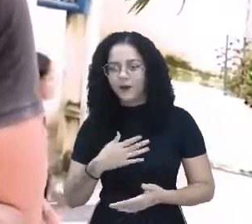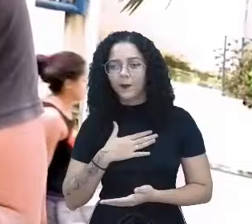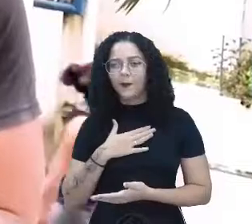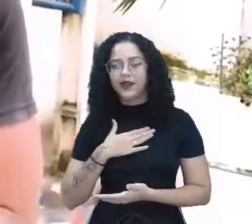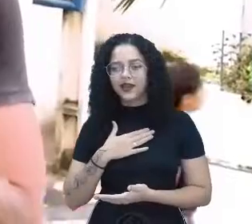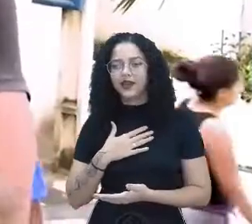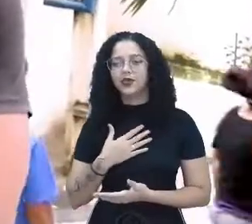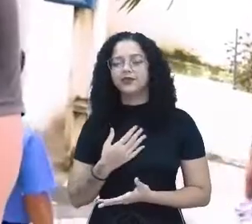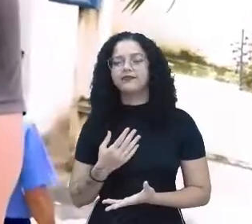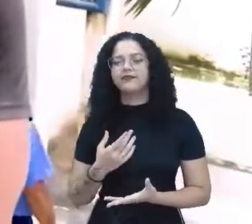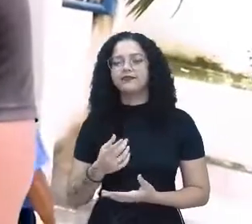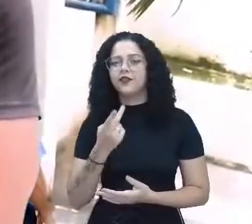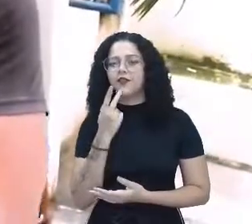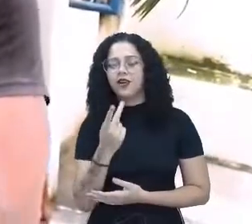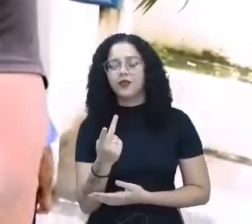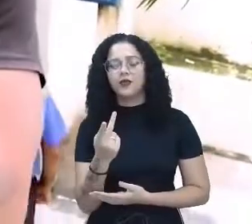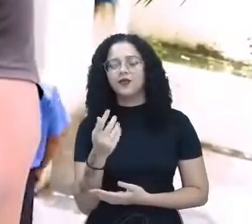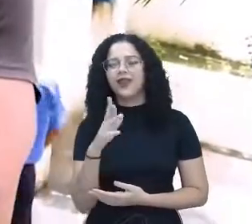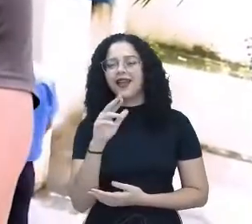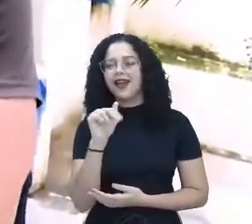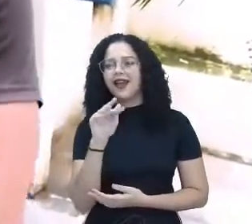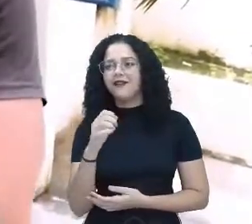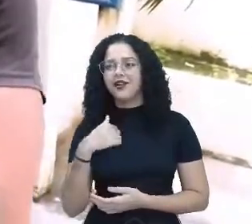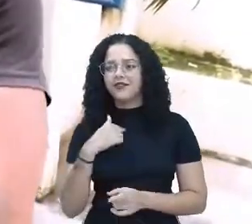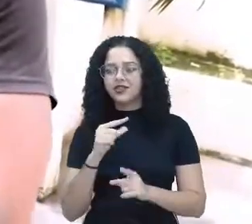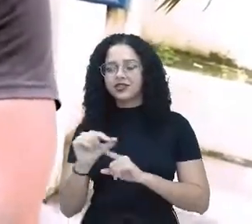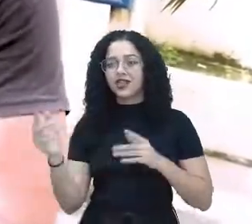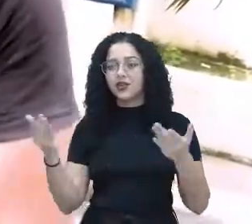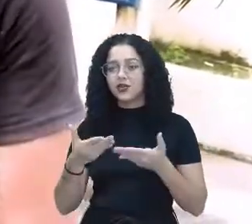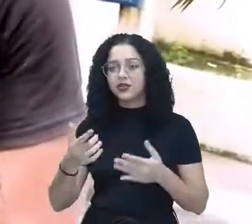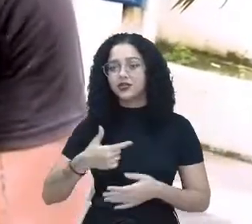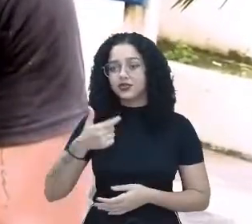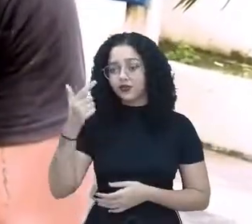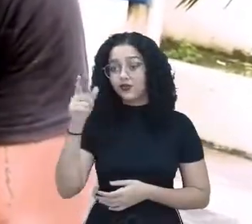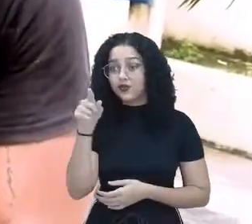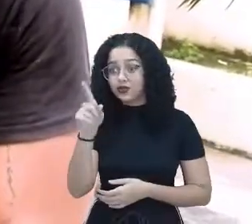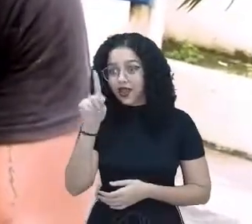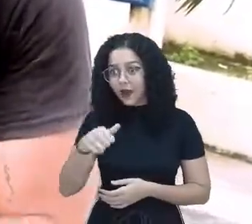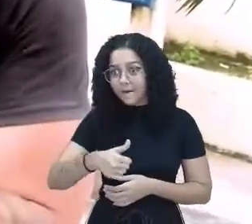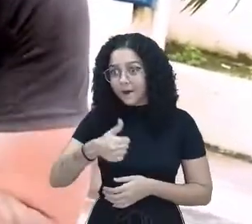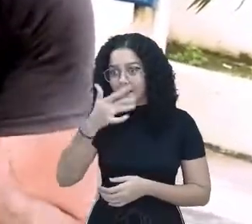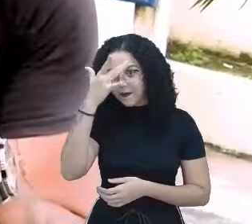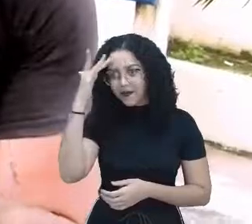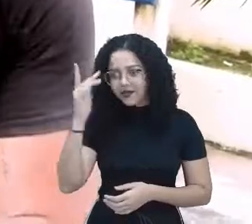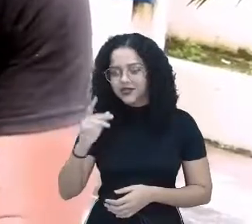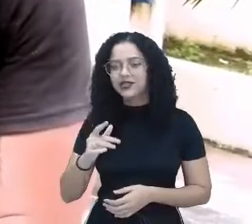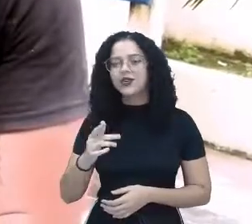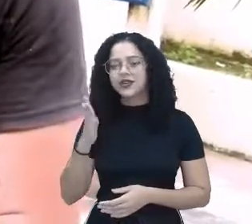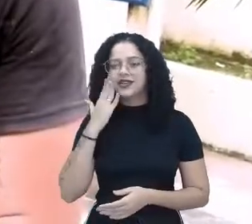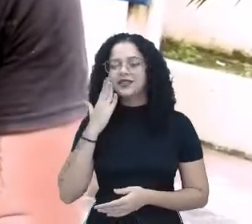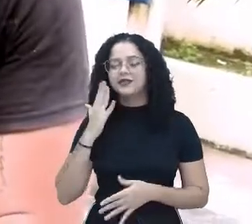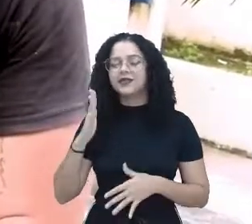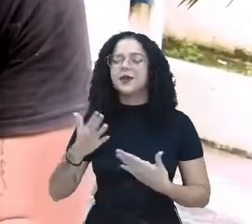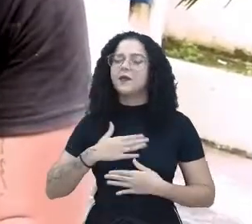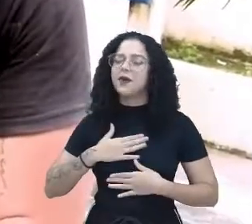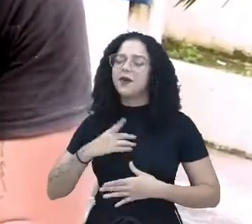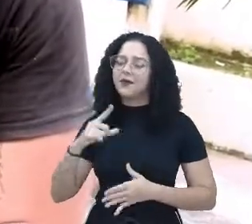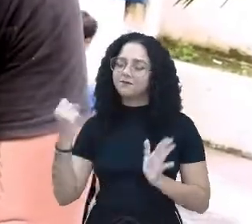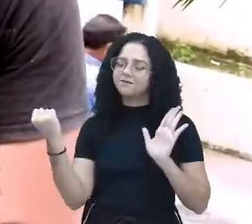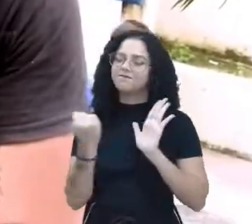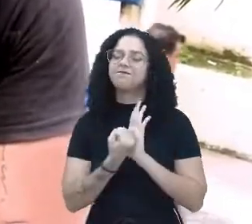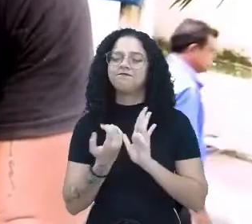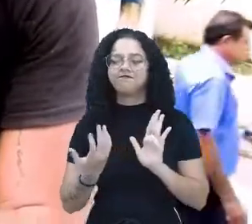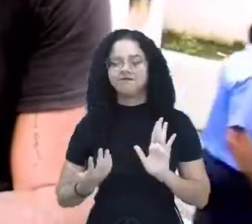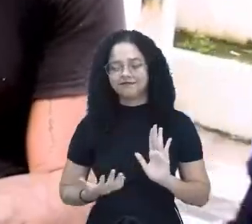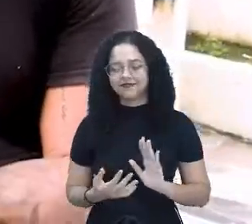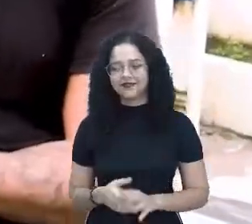dentro para cá e ela disse, Rafa, eu vou sair hoje, você é a primeira pessoa que está sabendo. Então, para mim, isso é marcante demais.